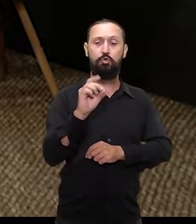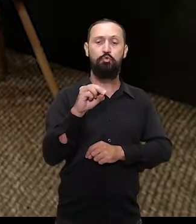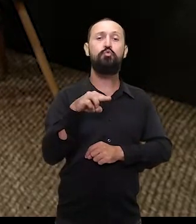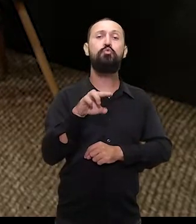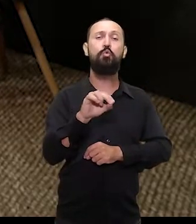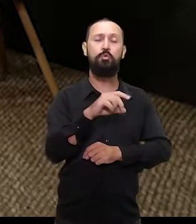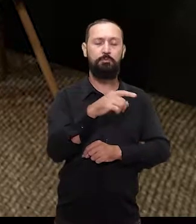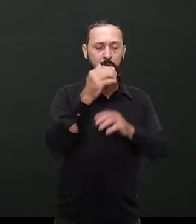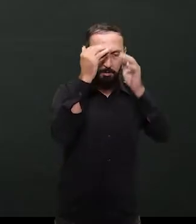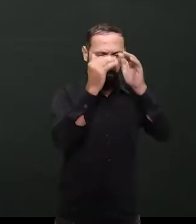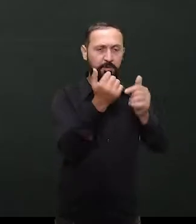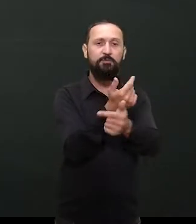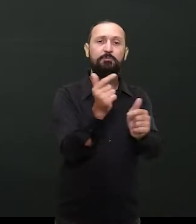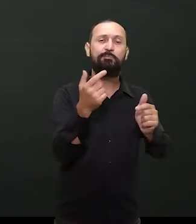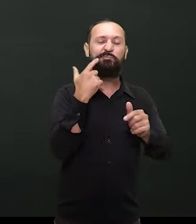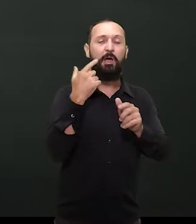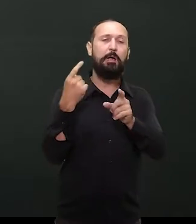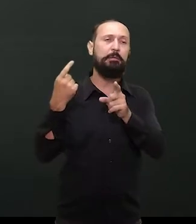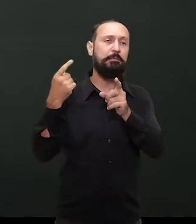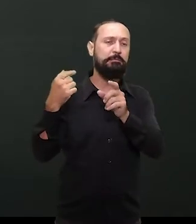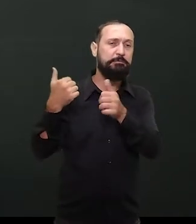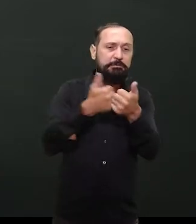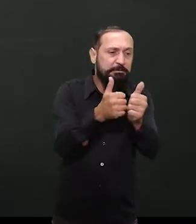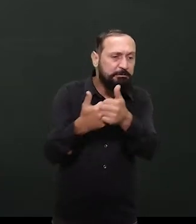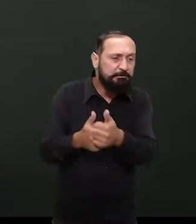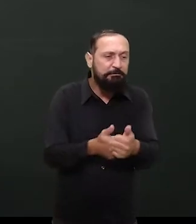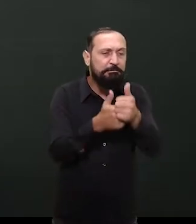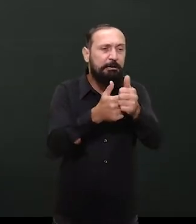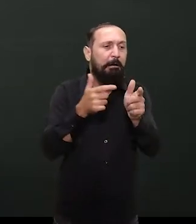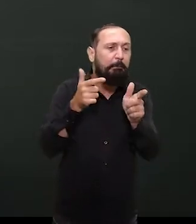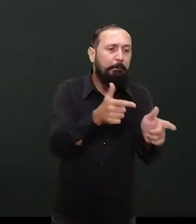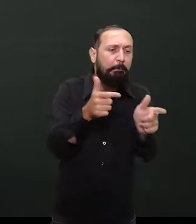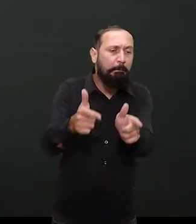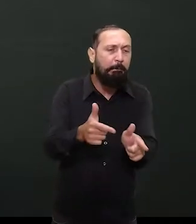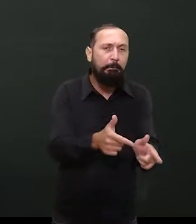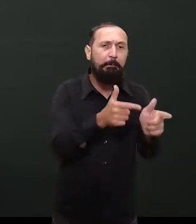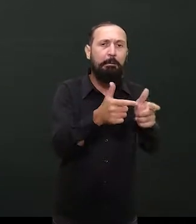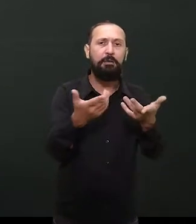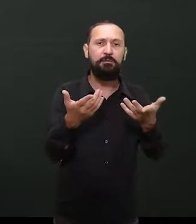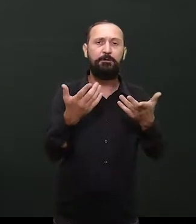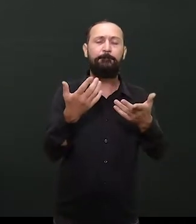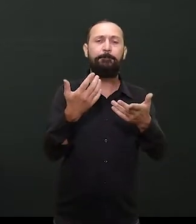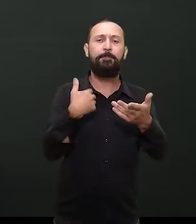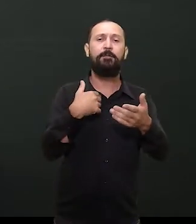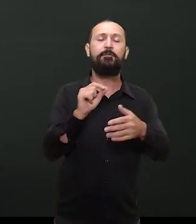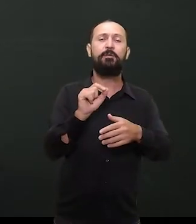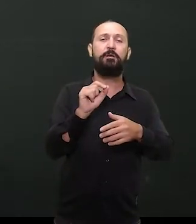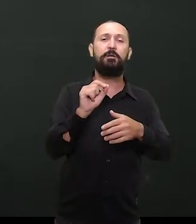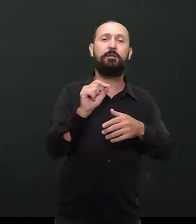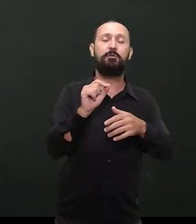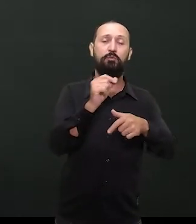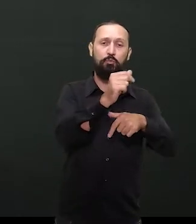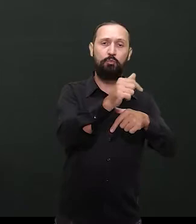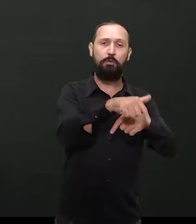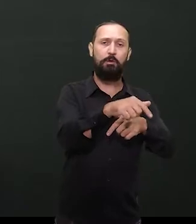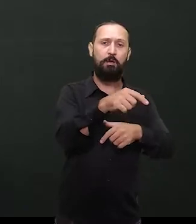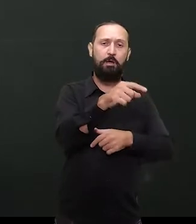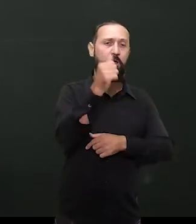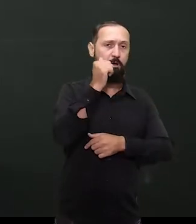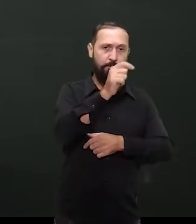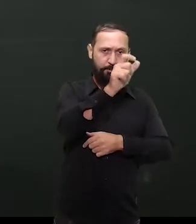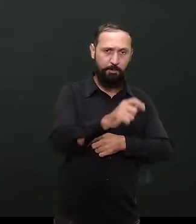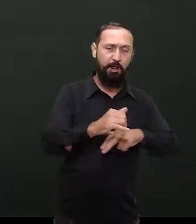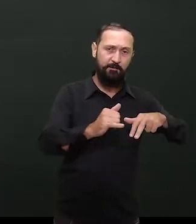de sua propriedade não a respeito e a persegue é espera vítima na